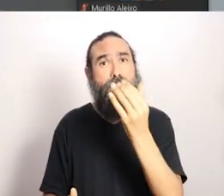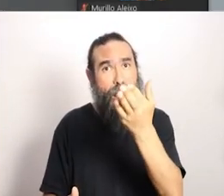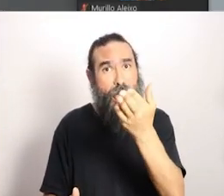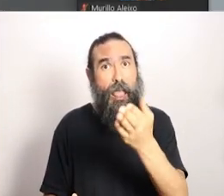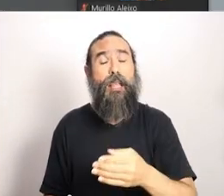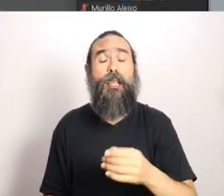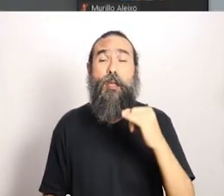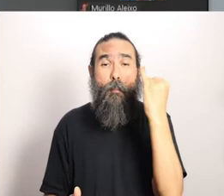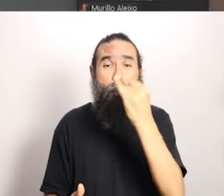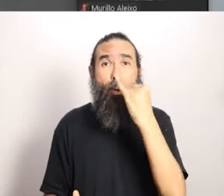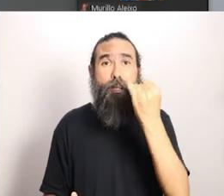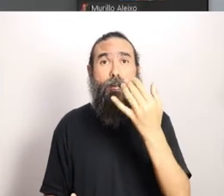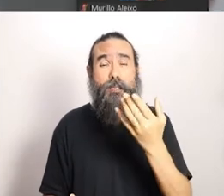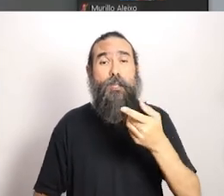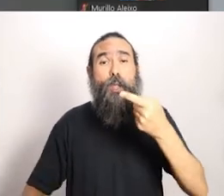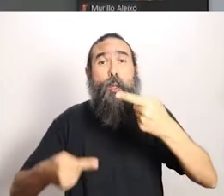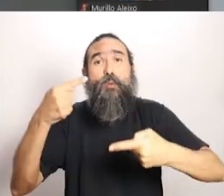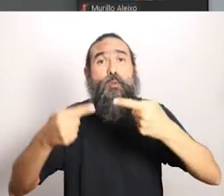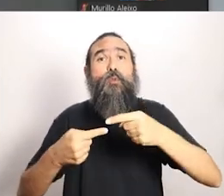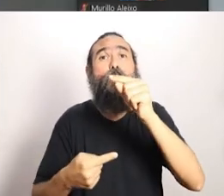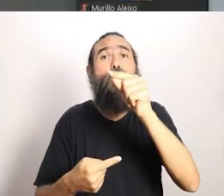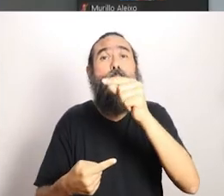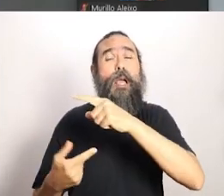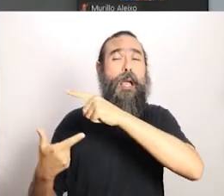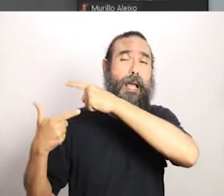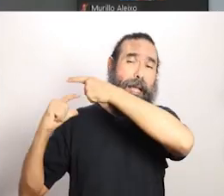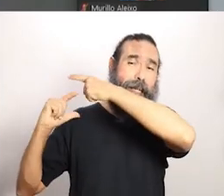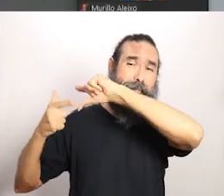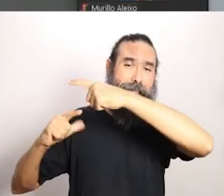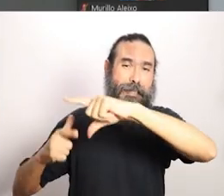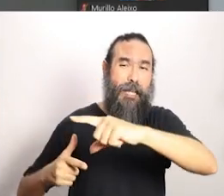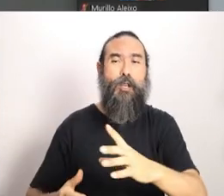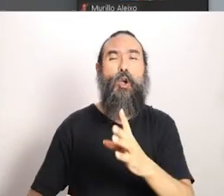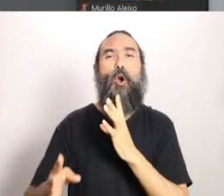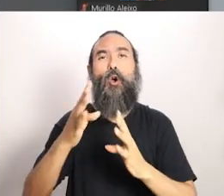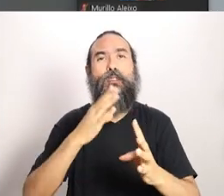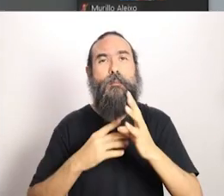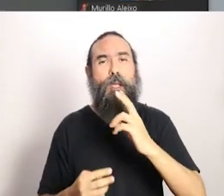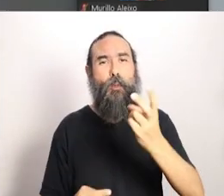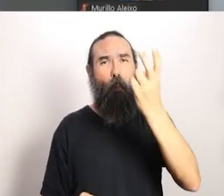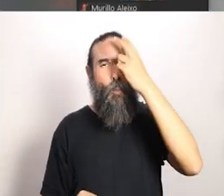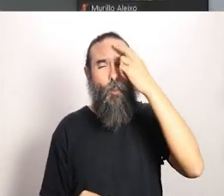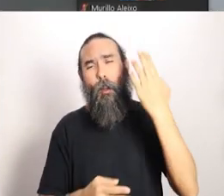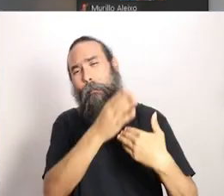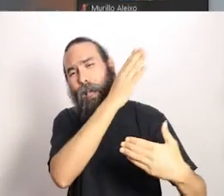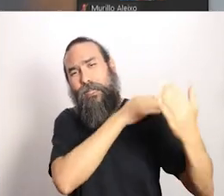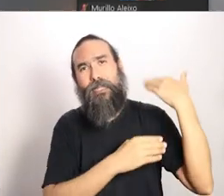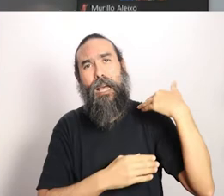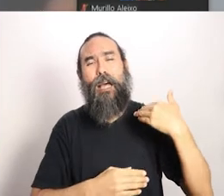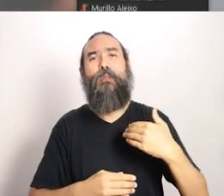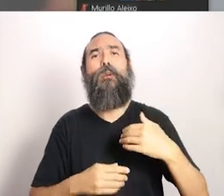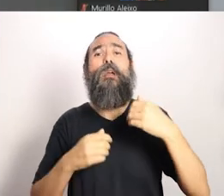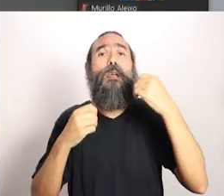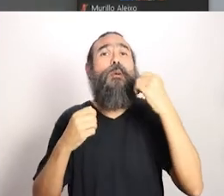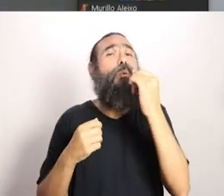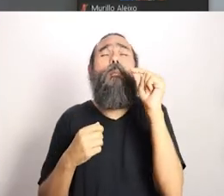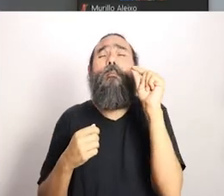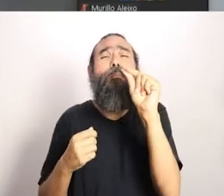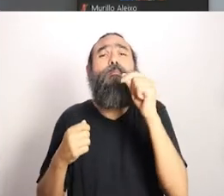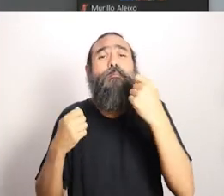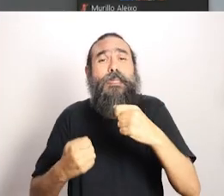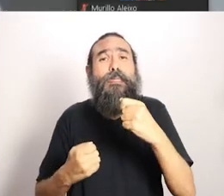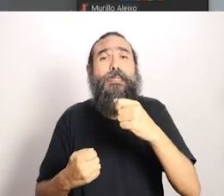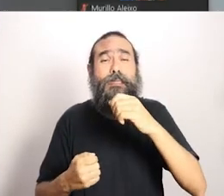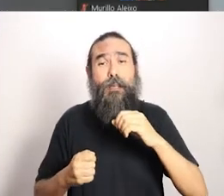é aquilo que fica se discutindo nos gabinetes, de ancestralidade, de transmissão oral, e, ao mesmo tempo, não alcança essas